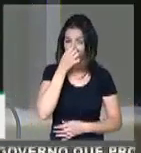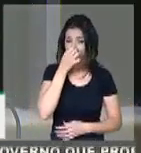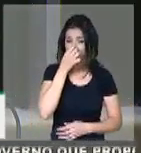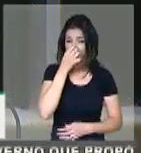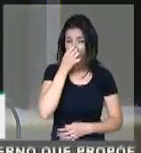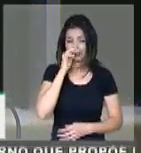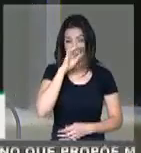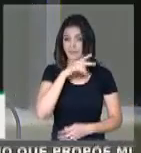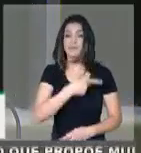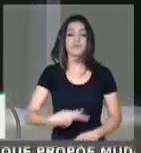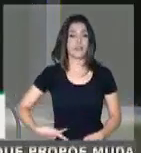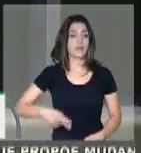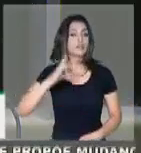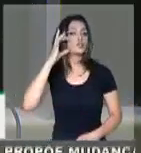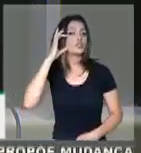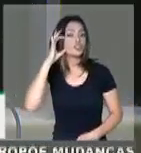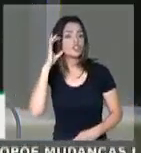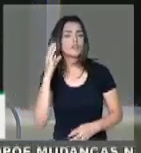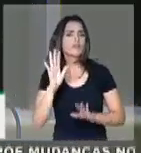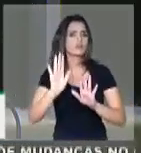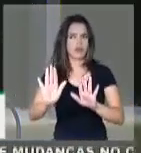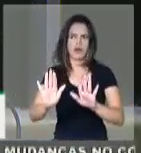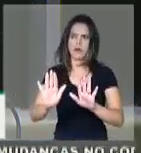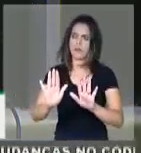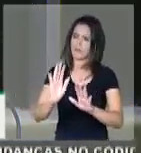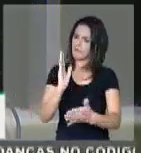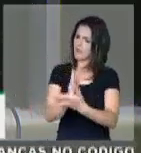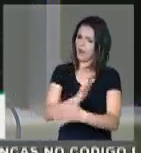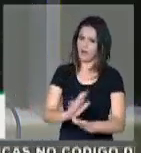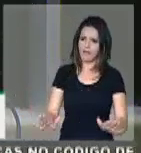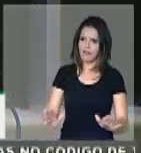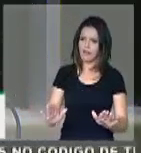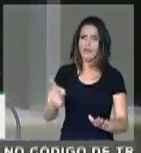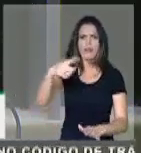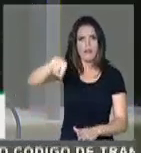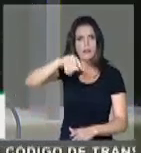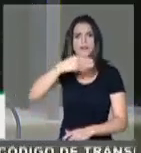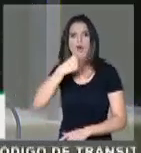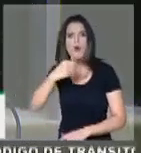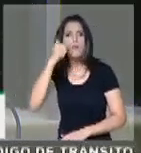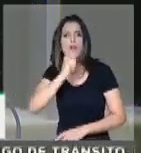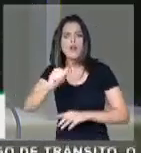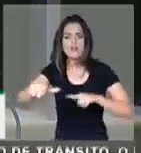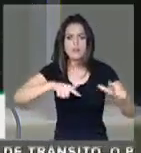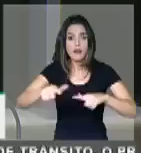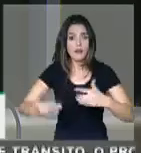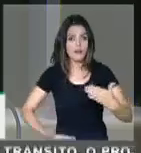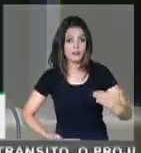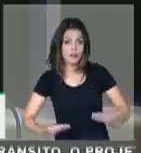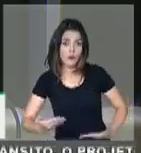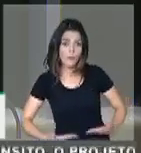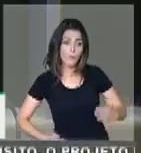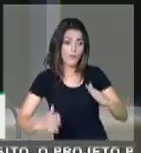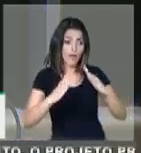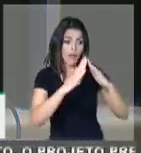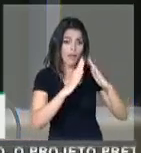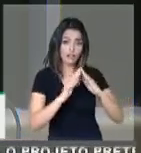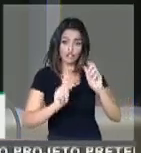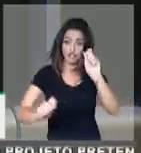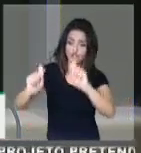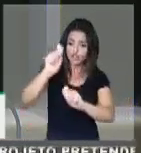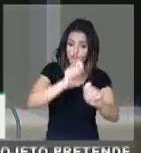Dilma Rousseff que colocou um ponto final e disse: esses homens e mulheres, empregados